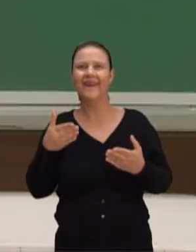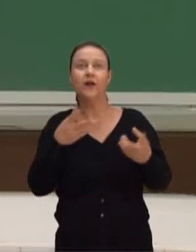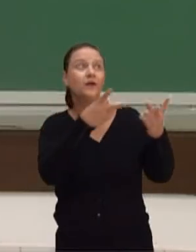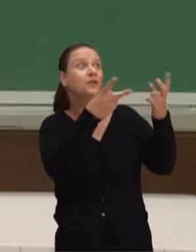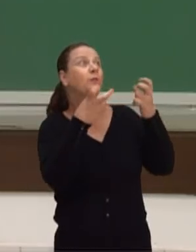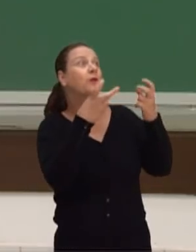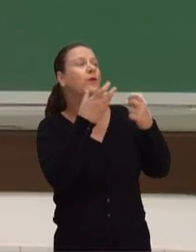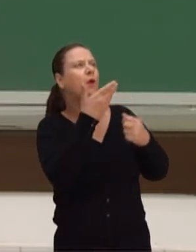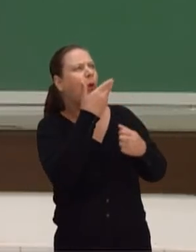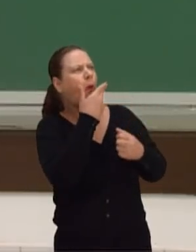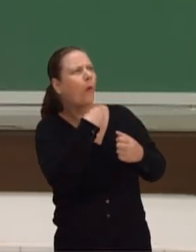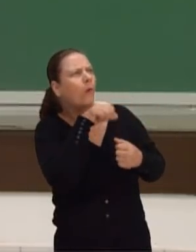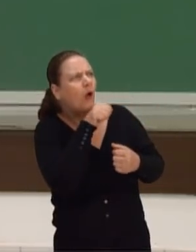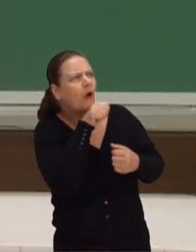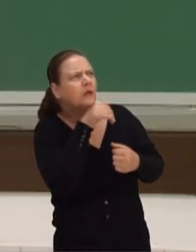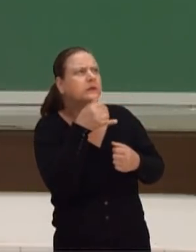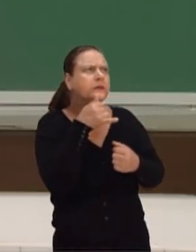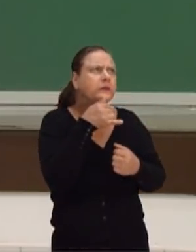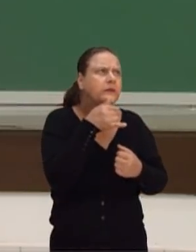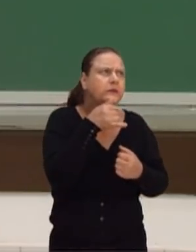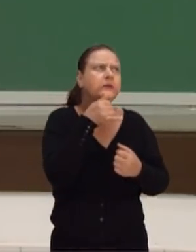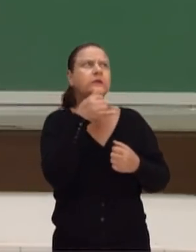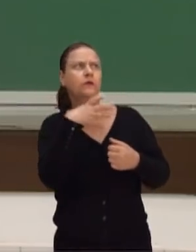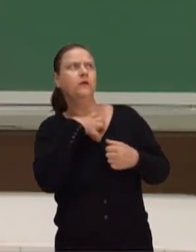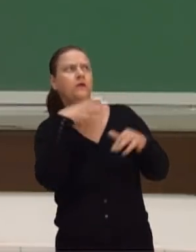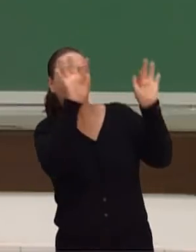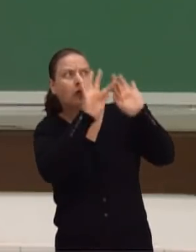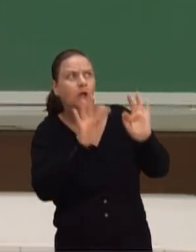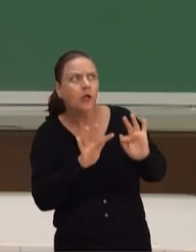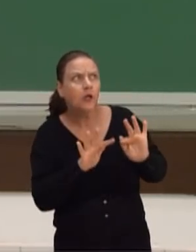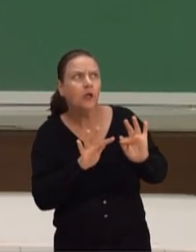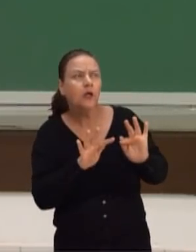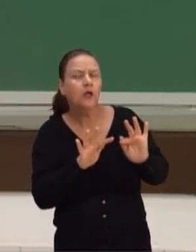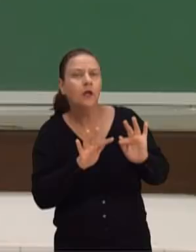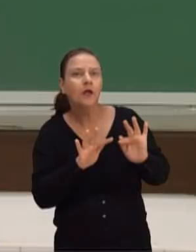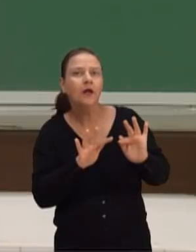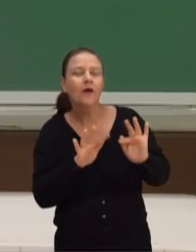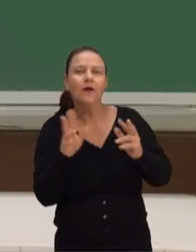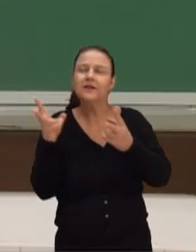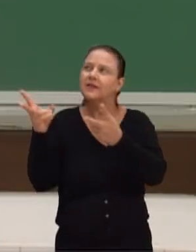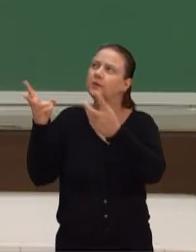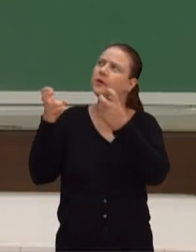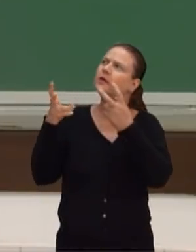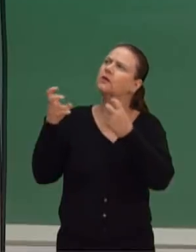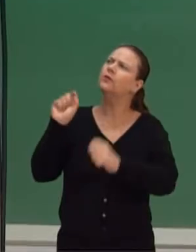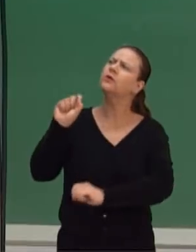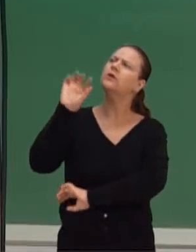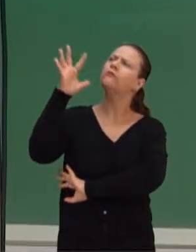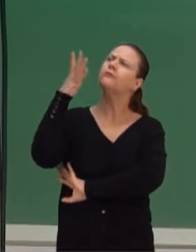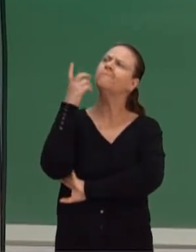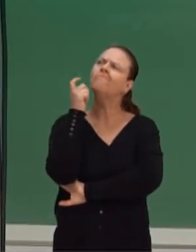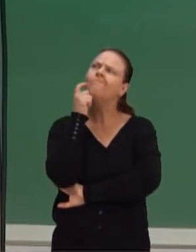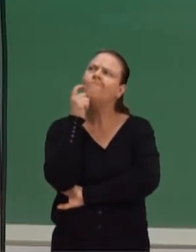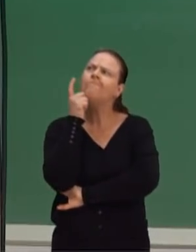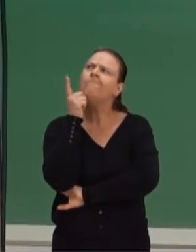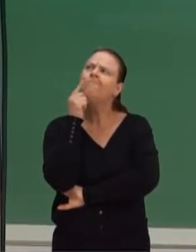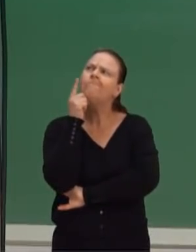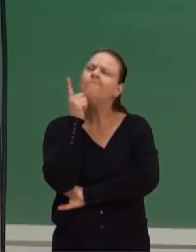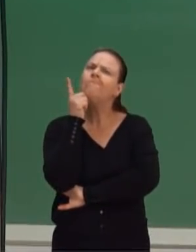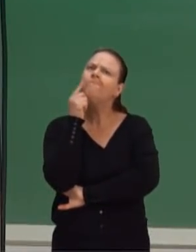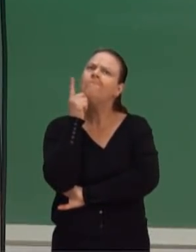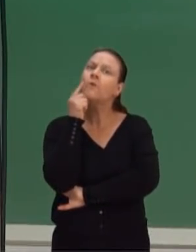feliz. Se estava triste, alguma coisa aconteceu. Leitura de mundo é você olhar as coisas à sua volta e